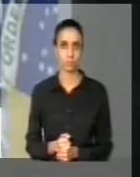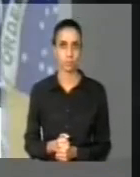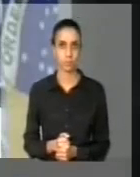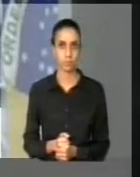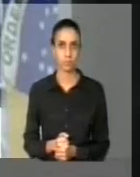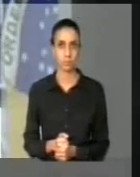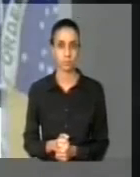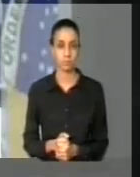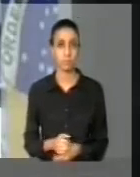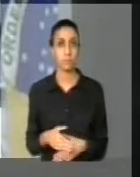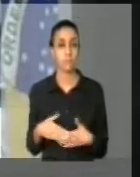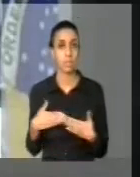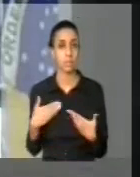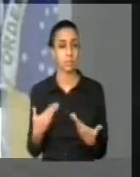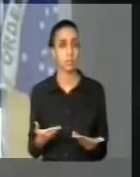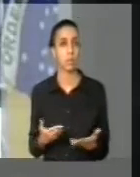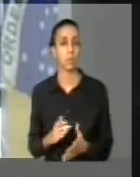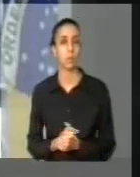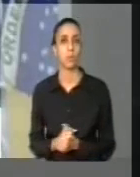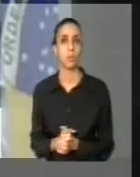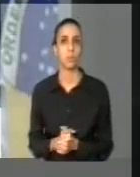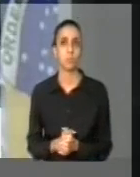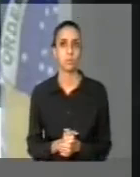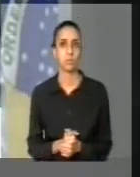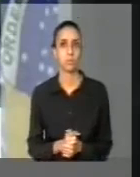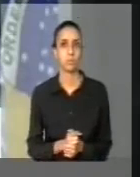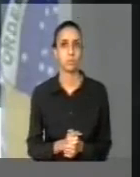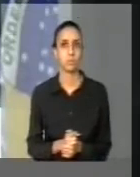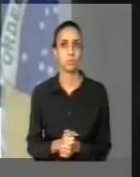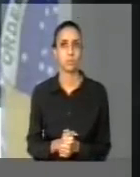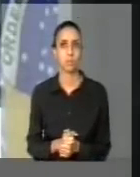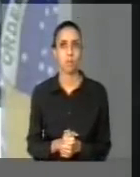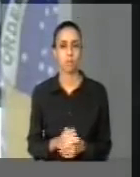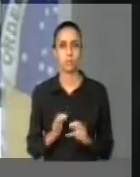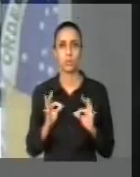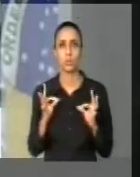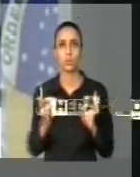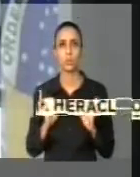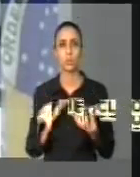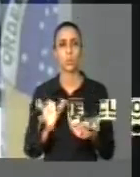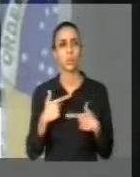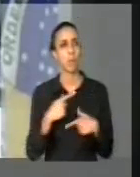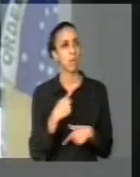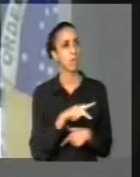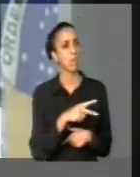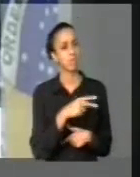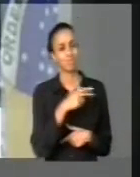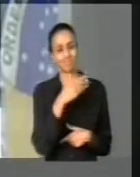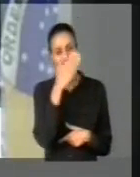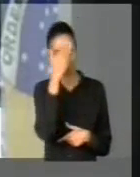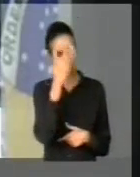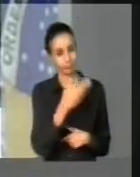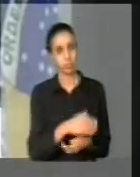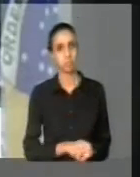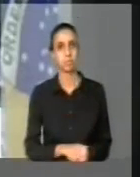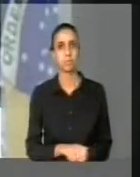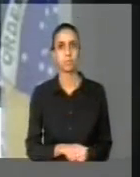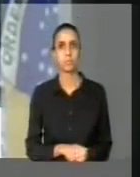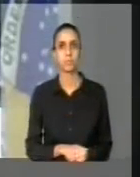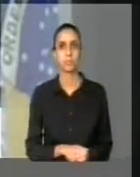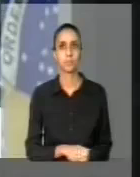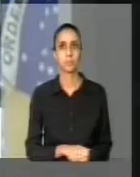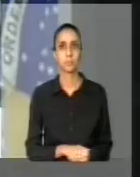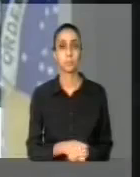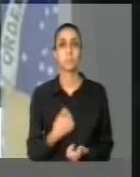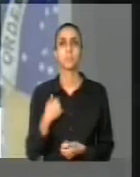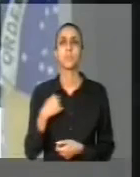Raul, a sua iniciativa. Ouvi, quando me dirigia para cá, as palavras do doutor Paulo